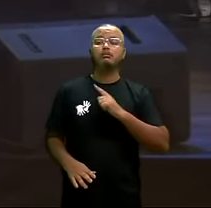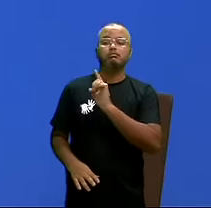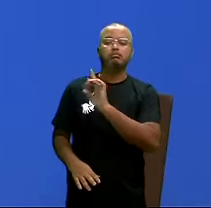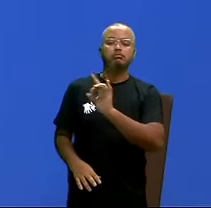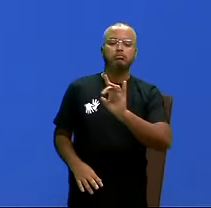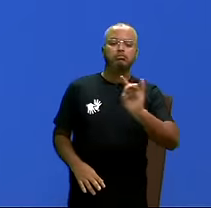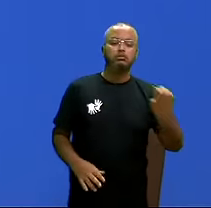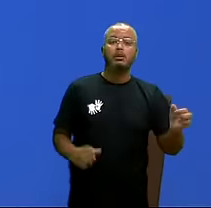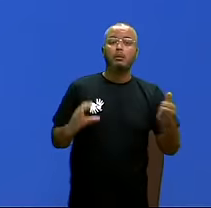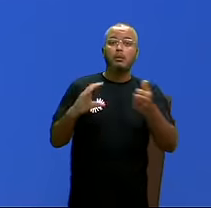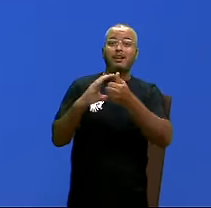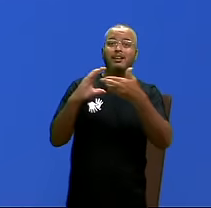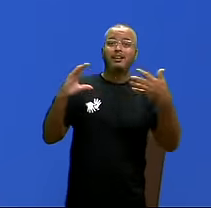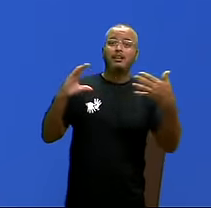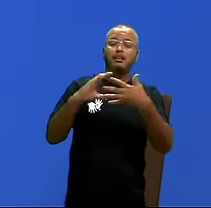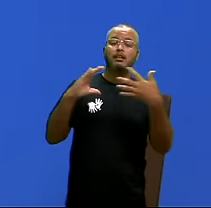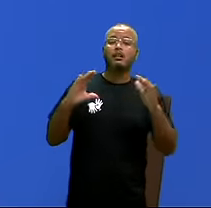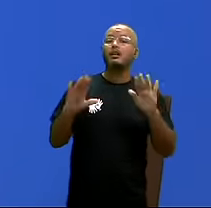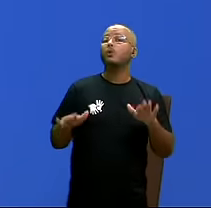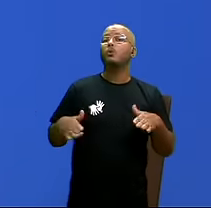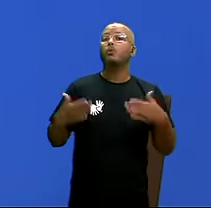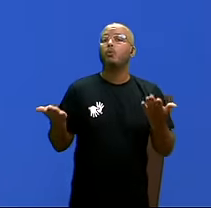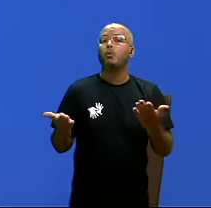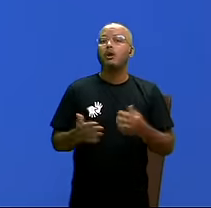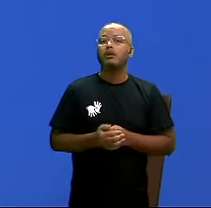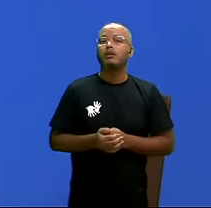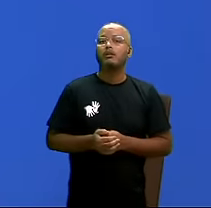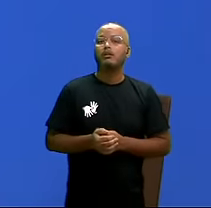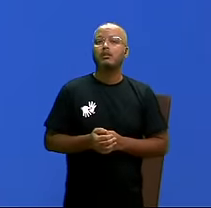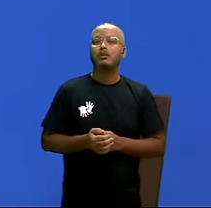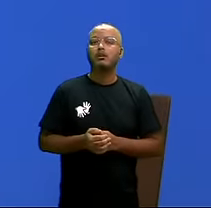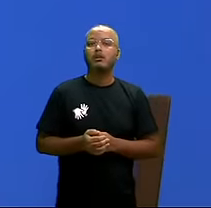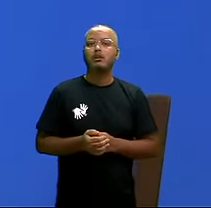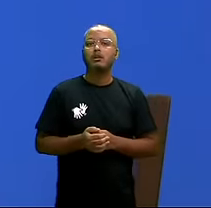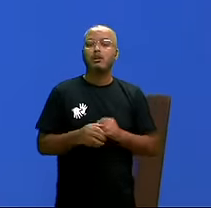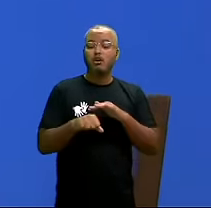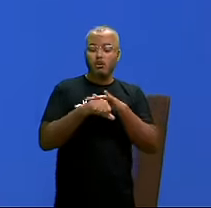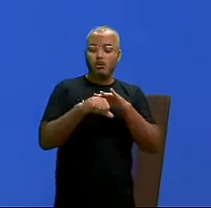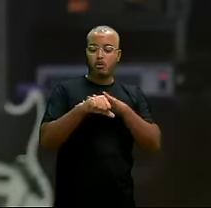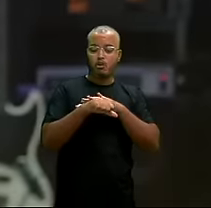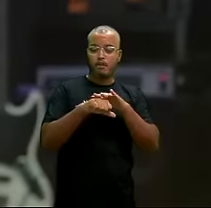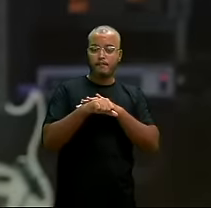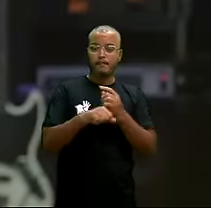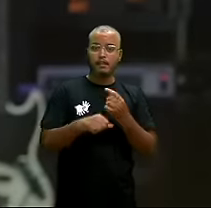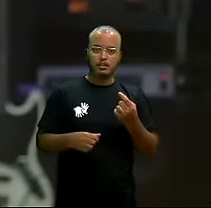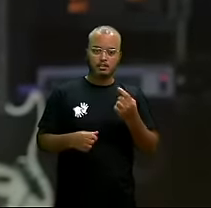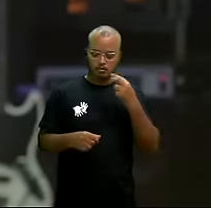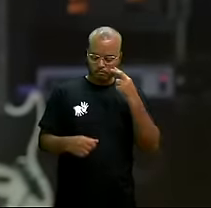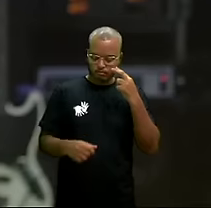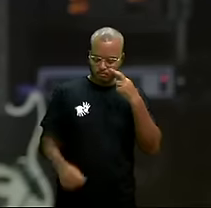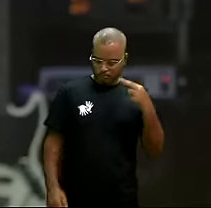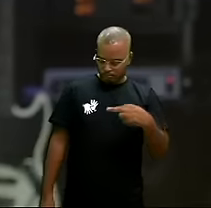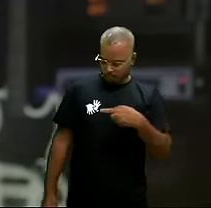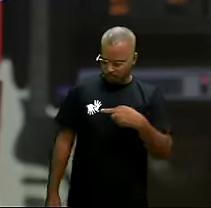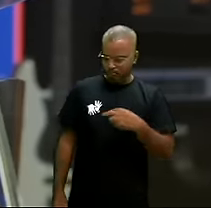falam com eles mesmo. Tem alguém que é louco, que conversa consigo mesmo? Levanta a mão, deixa eu ver. Eu sou desses.